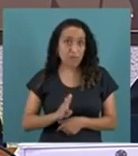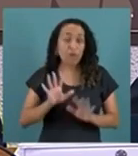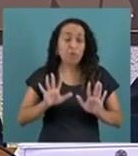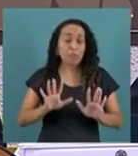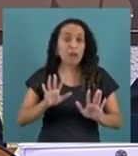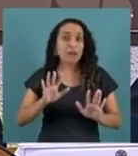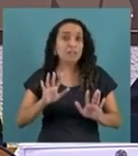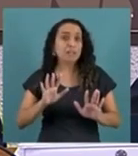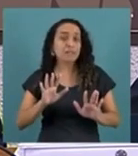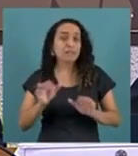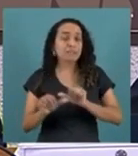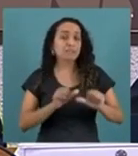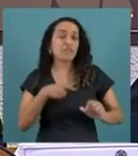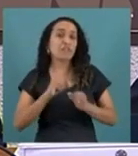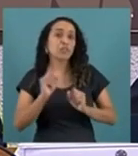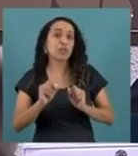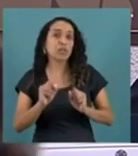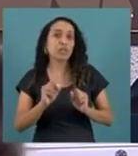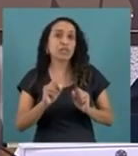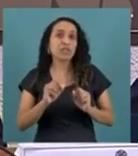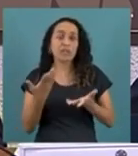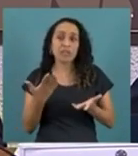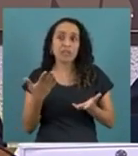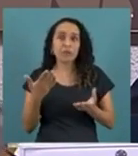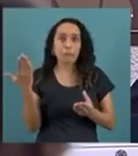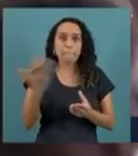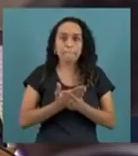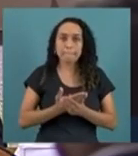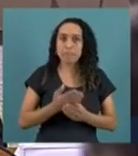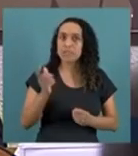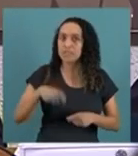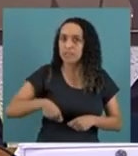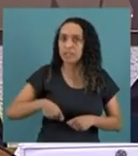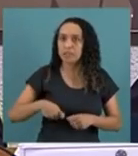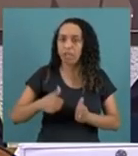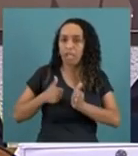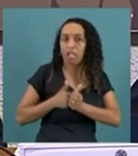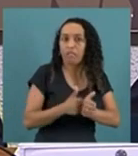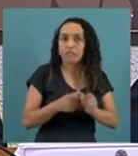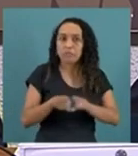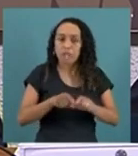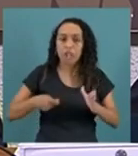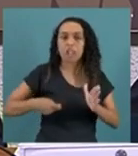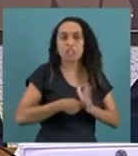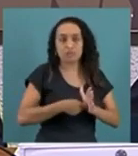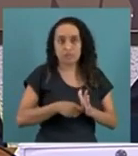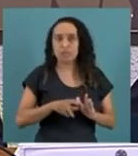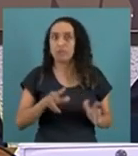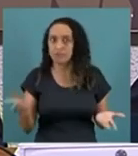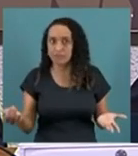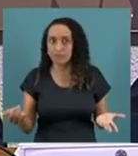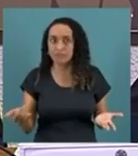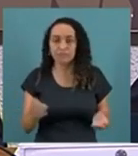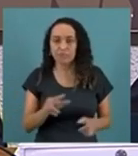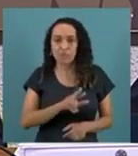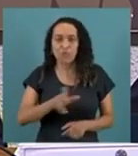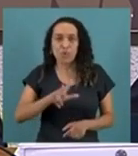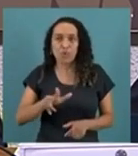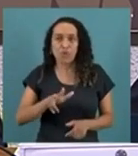disso eu passo a ser processado, passo a ser perseguido, passo a ser denunciado. Isso não é um ambiente